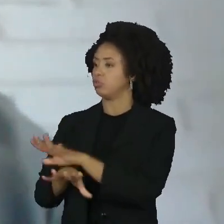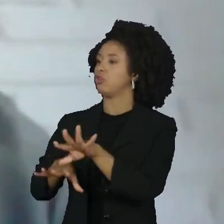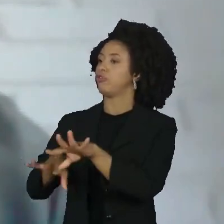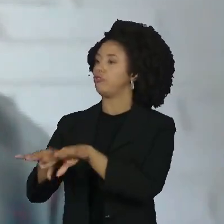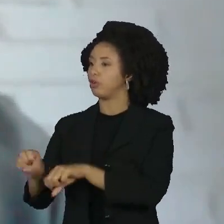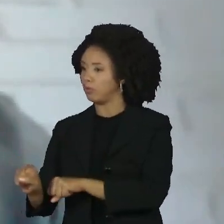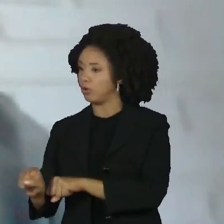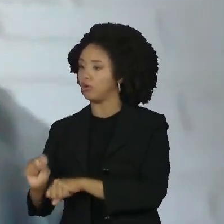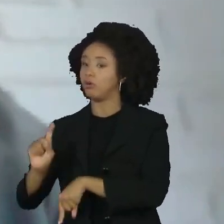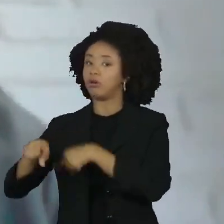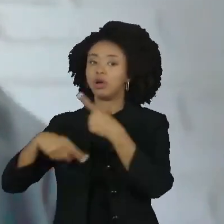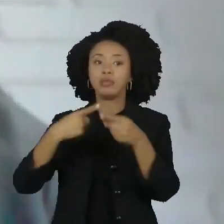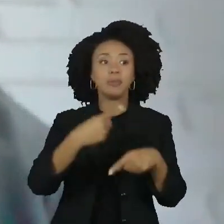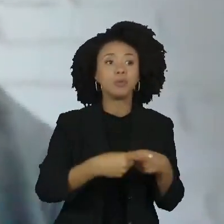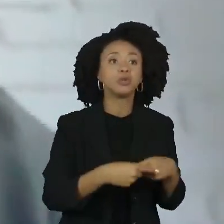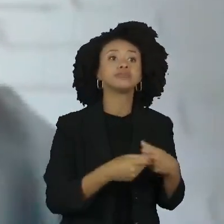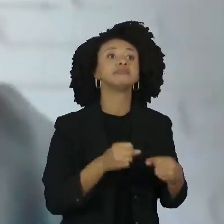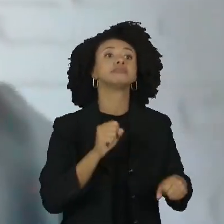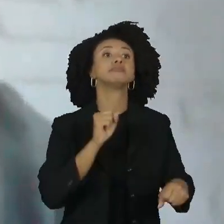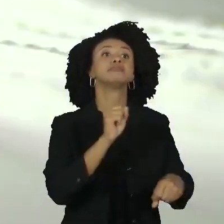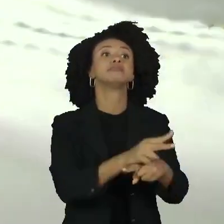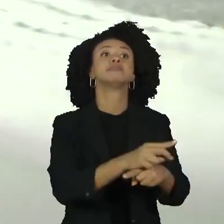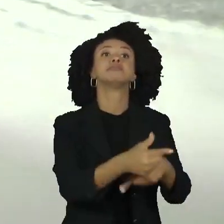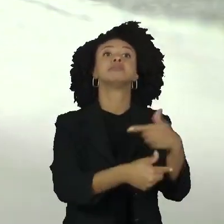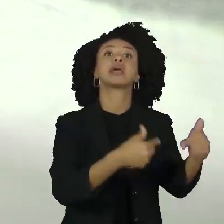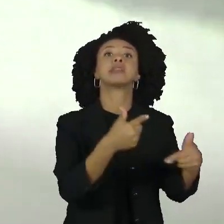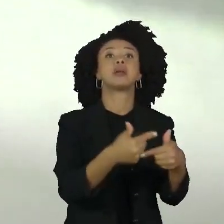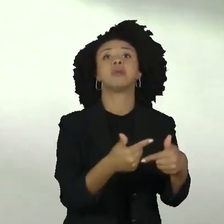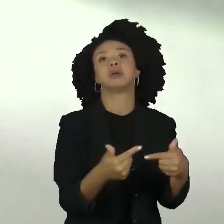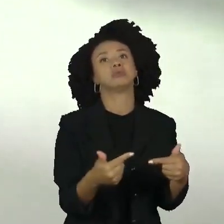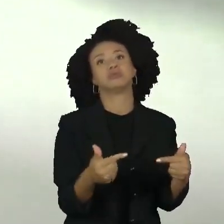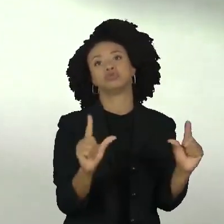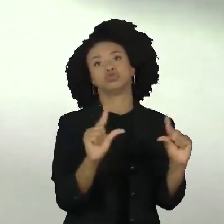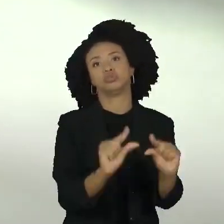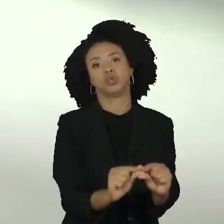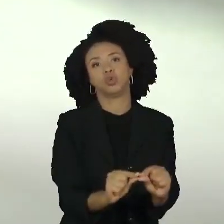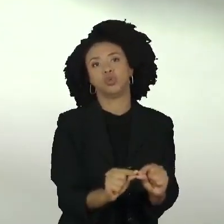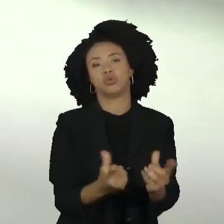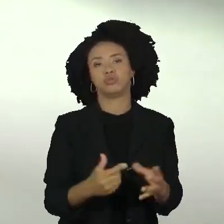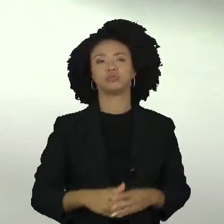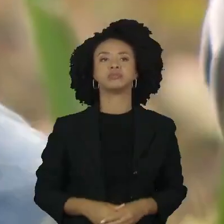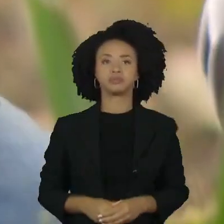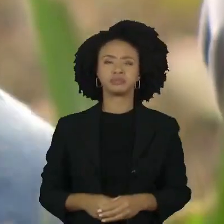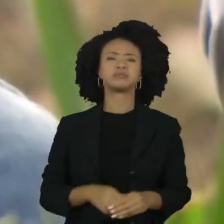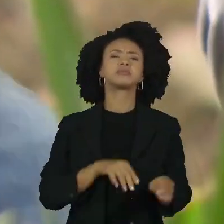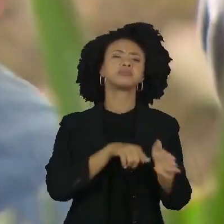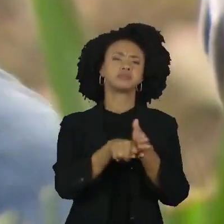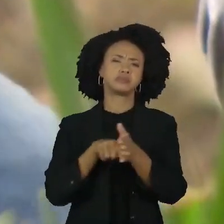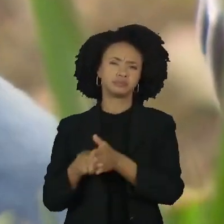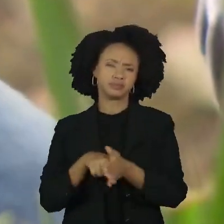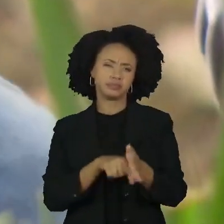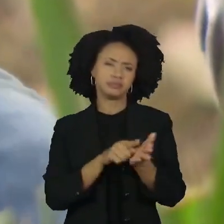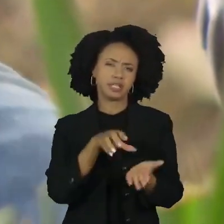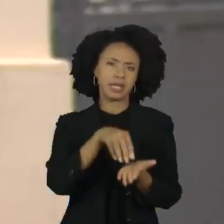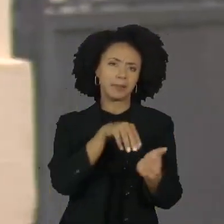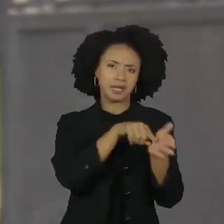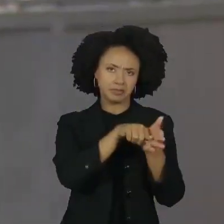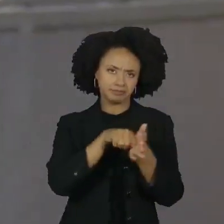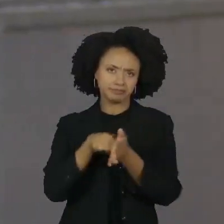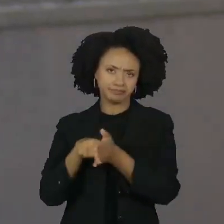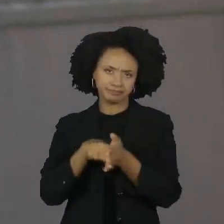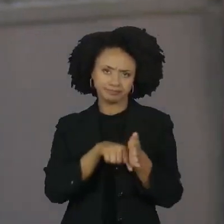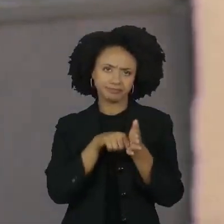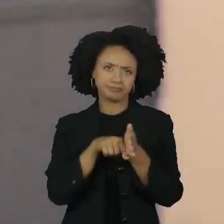possibilidade de arrumar emprego é reduzida. A projeção do Instituto de Mobilidade e Desenvolvimento Social, feita